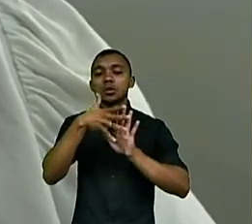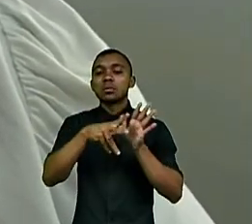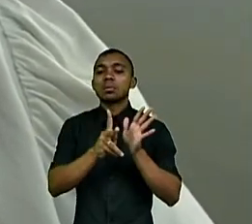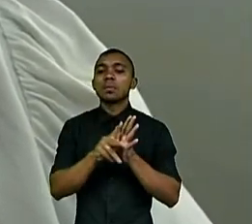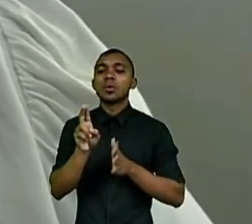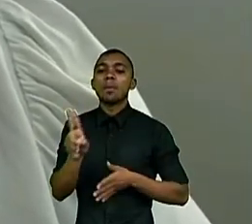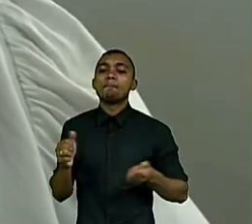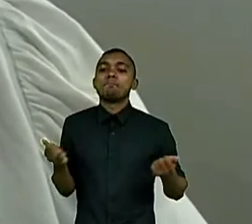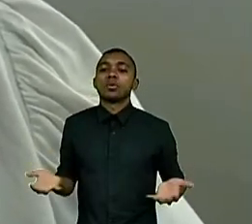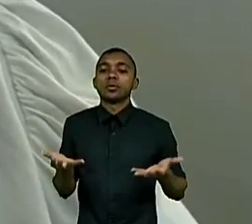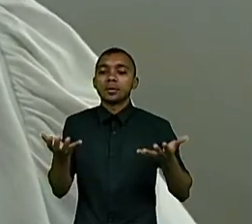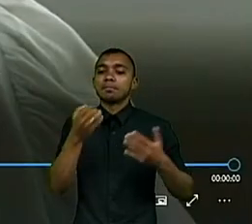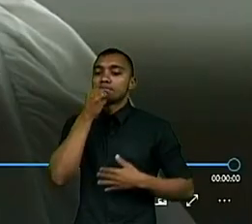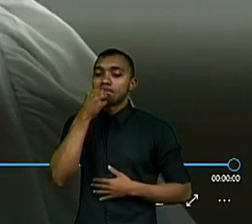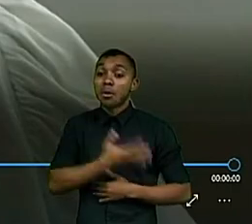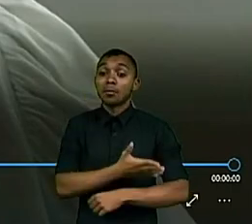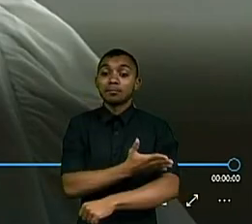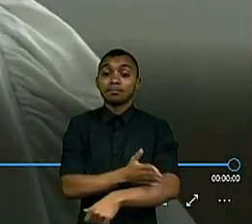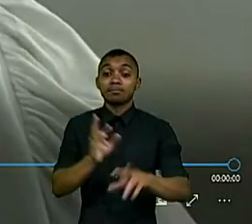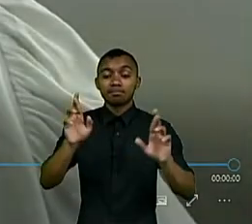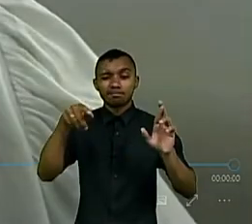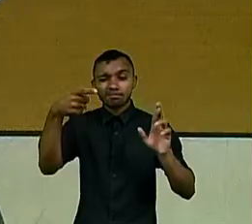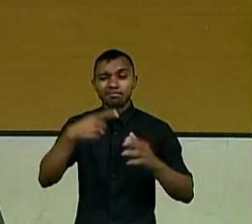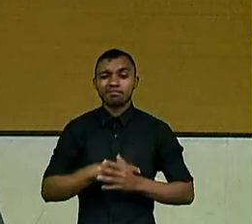boa escrita e até a próxima